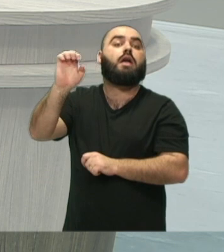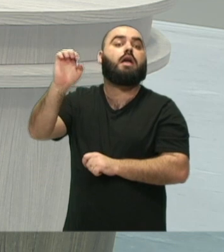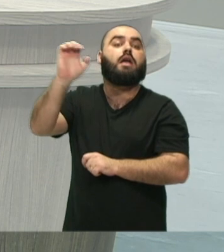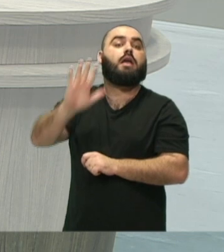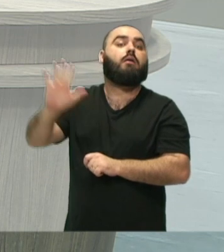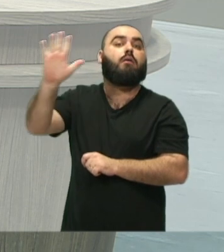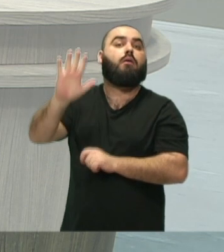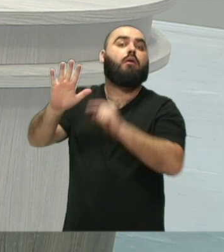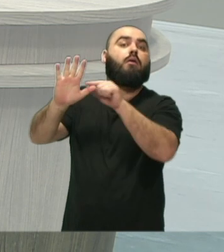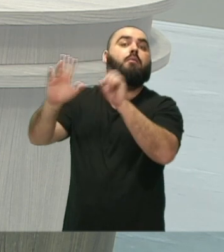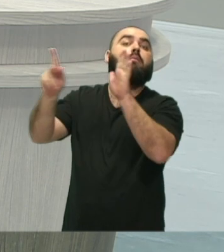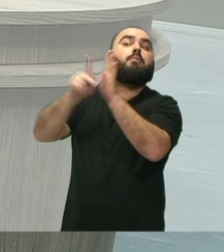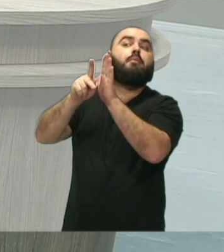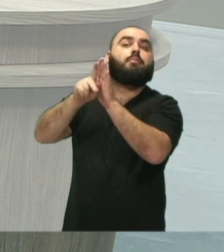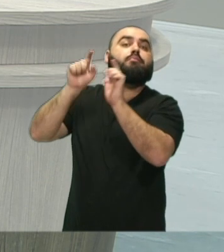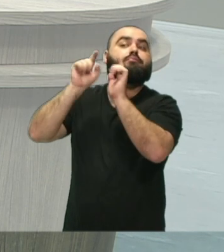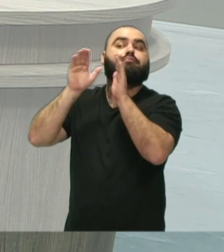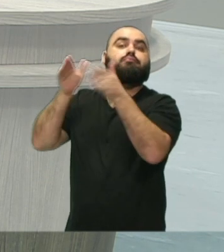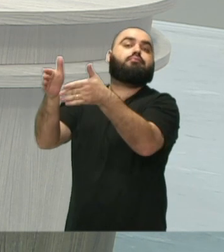da Europa.